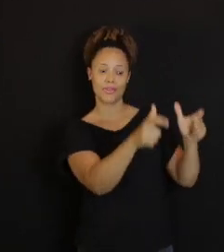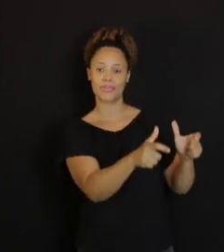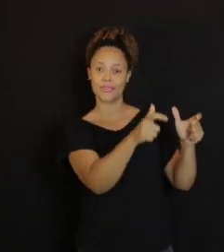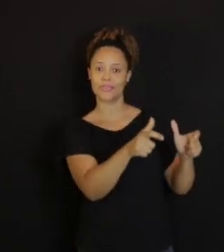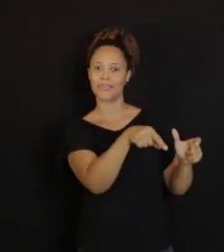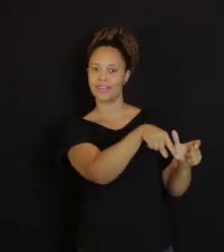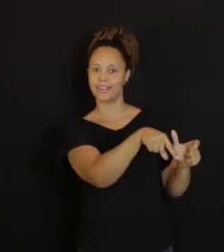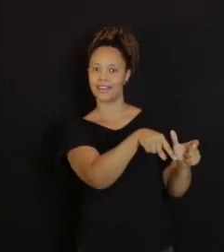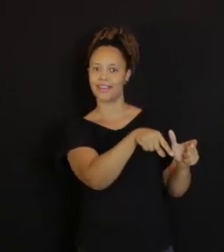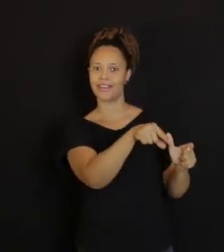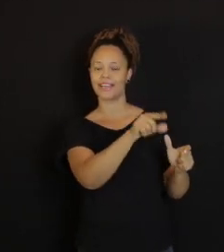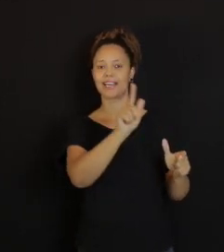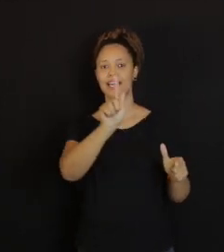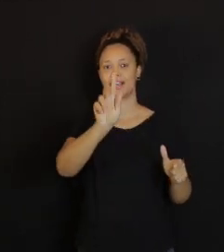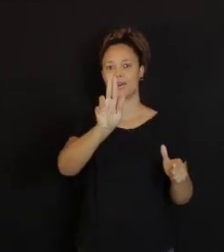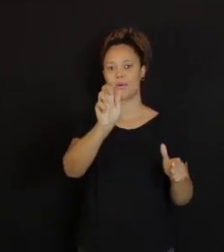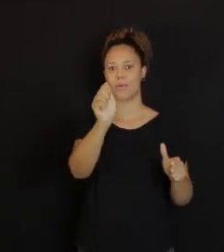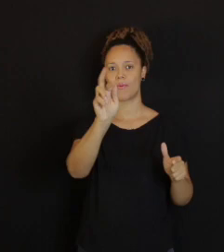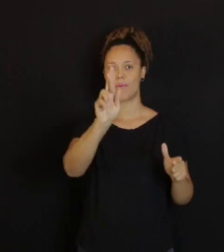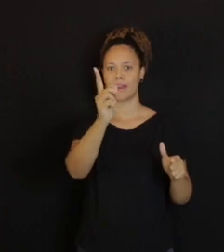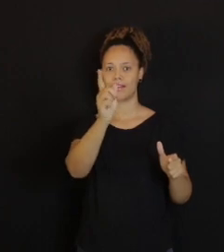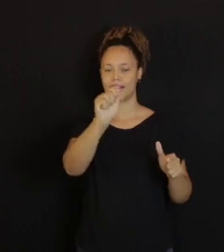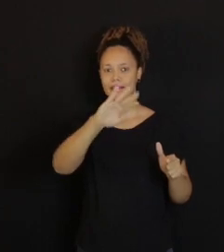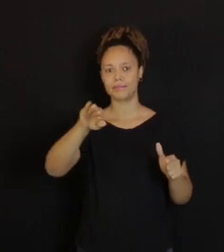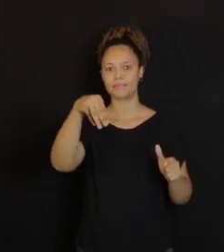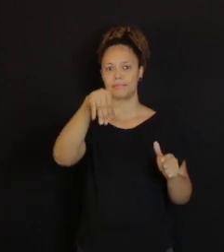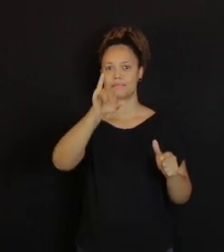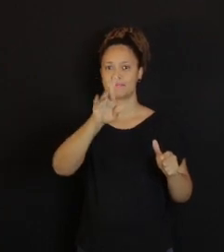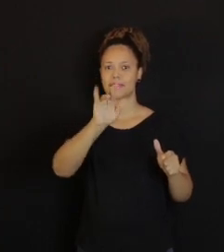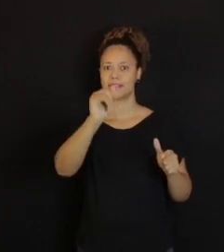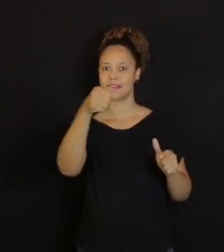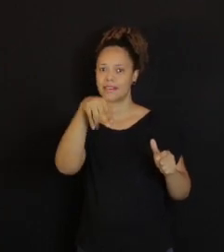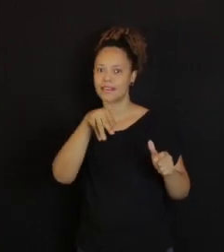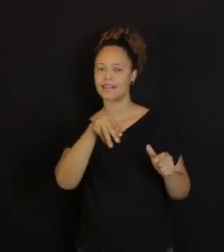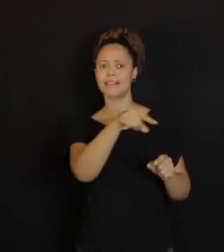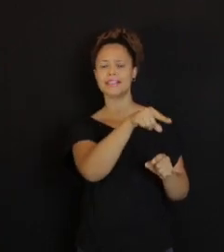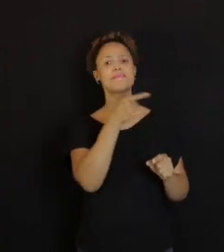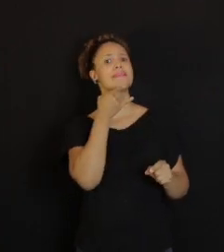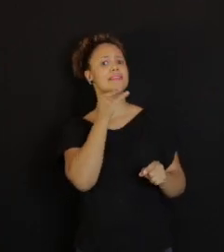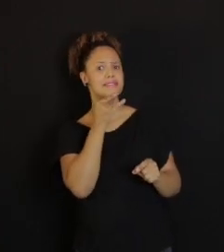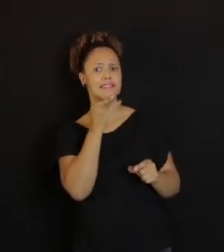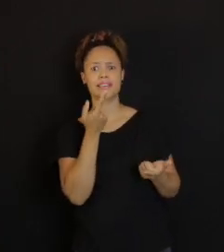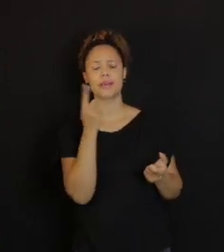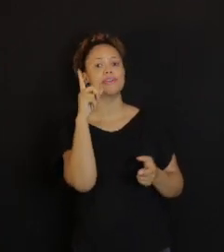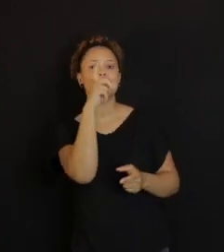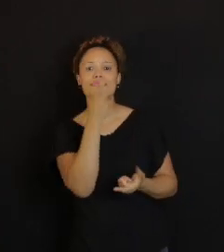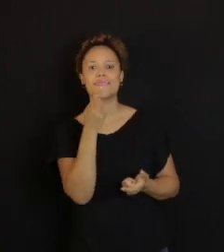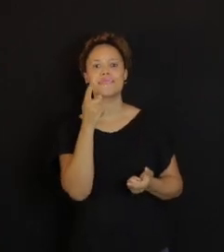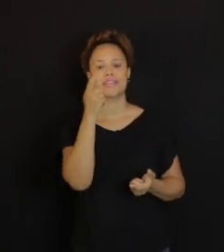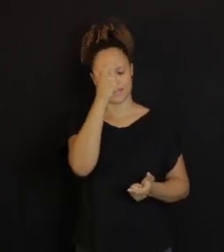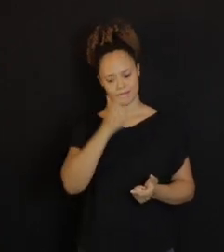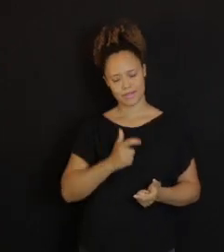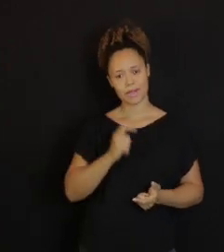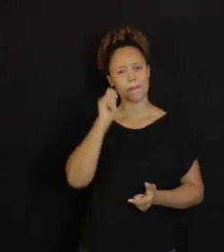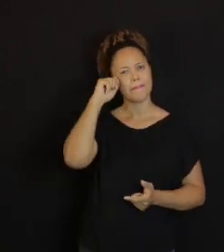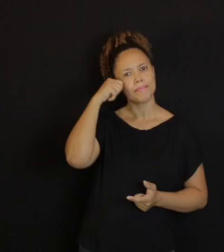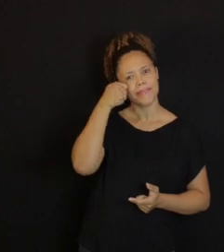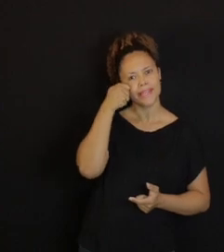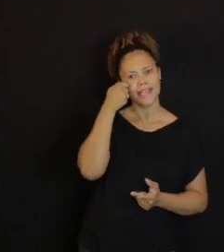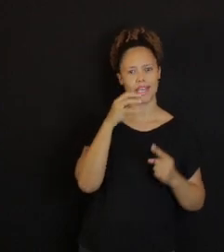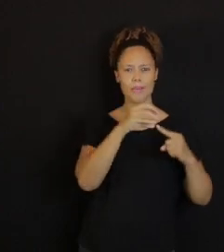chamada Guarda Mirim de Piracicaba, que era impossível um menino negro da